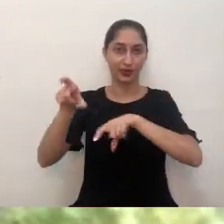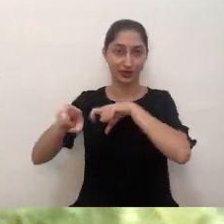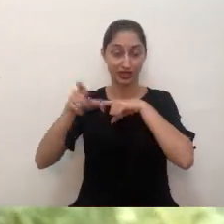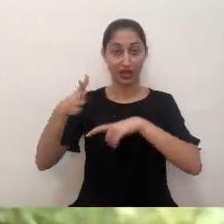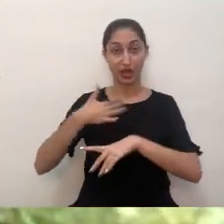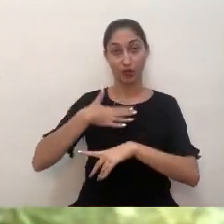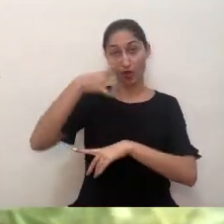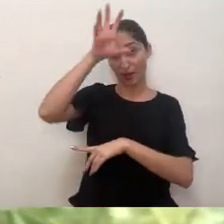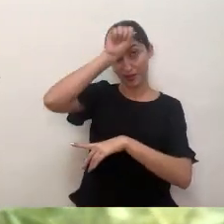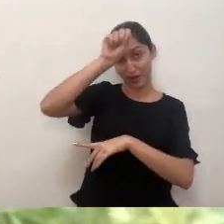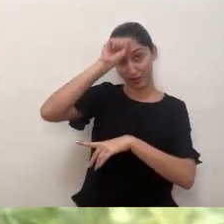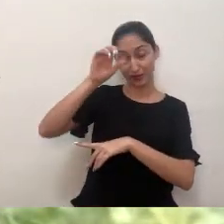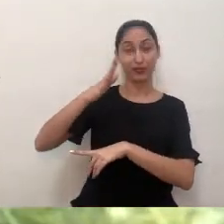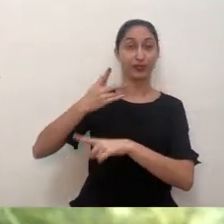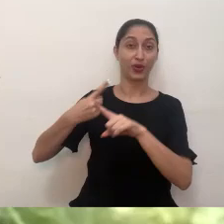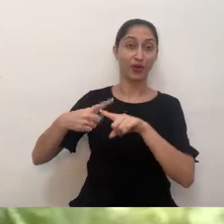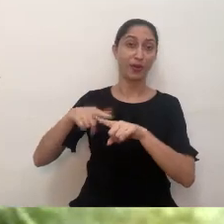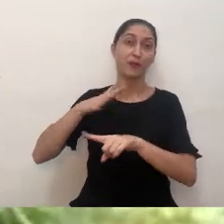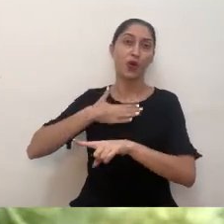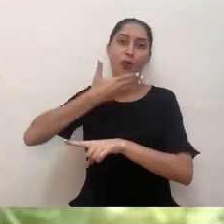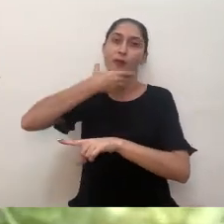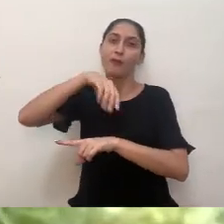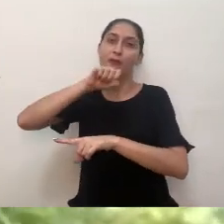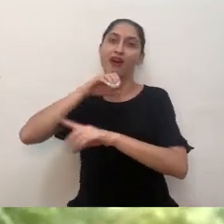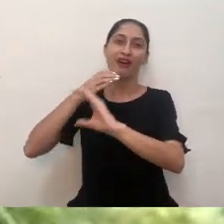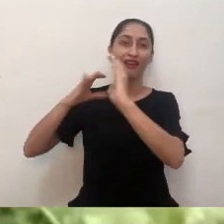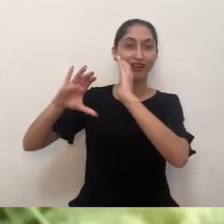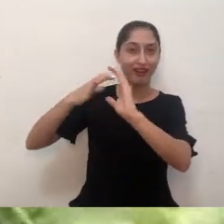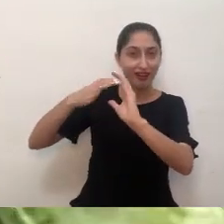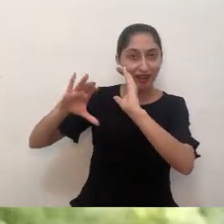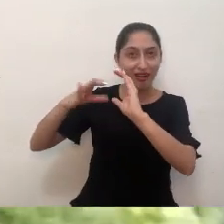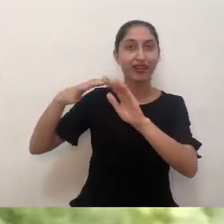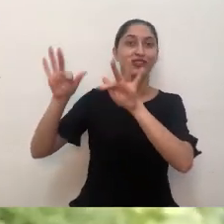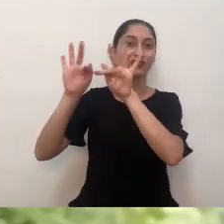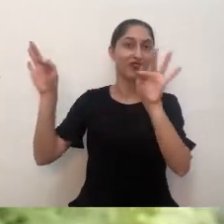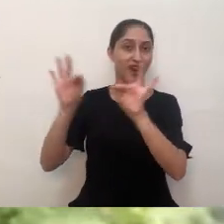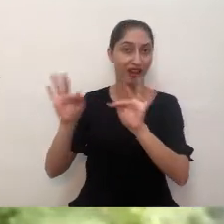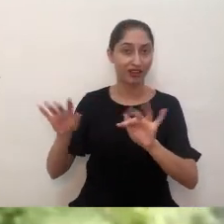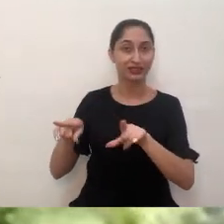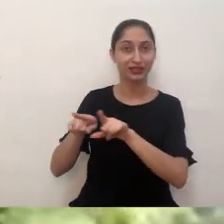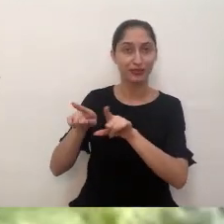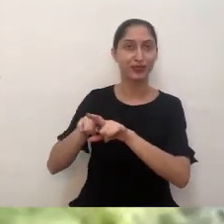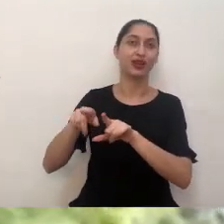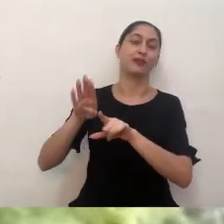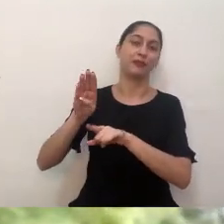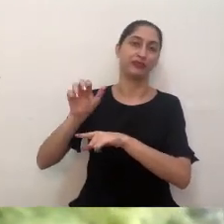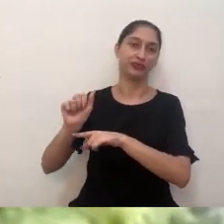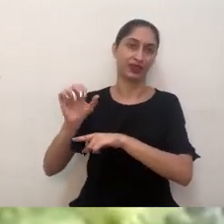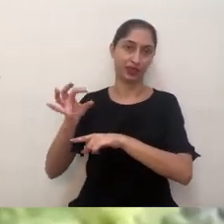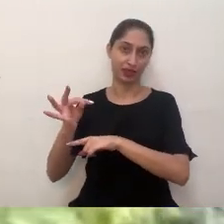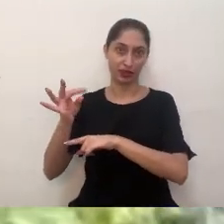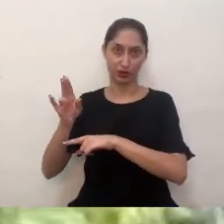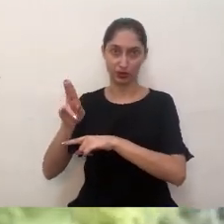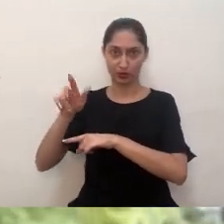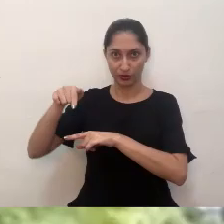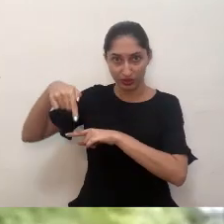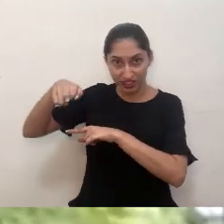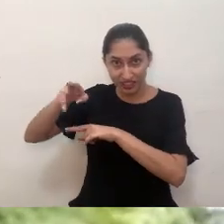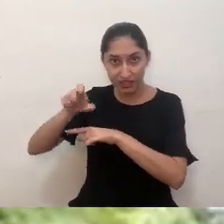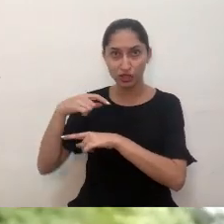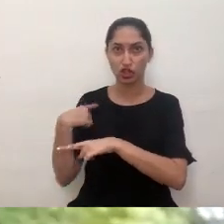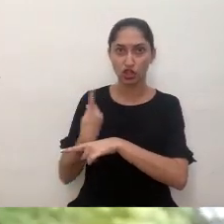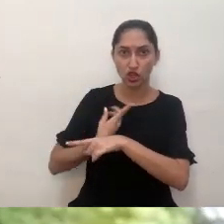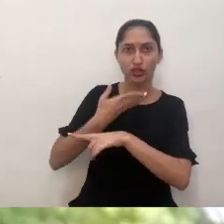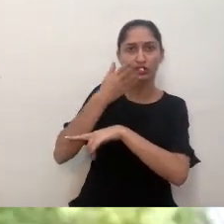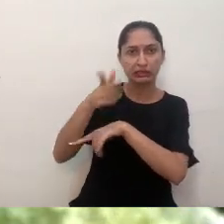grande cantador de verso e também de batuque. E eu aprendi a cantar desde criança, quando a gente ia trabalhar,